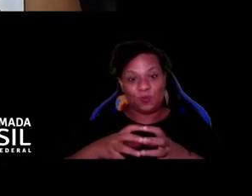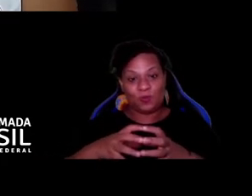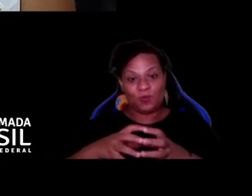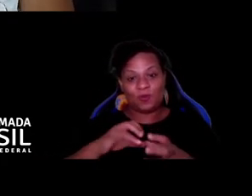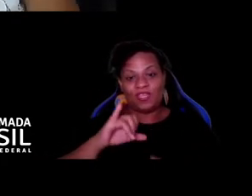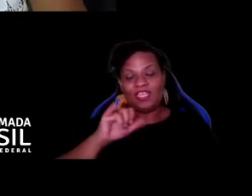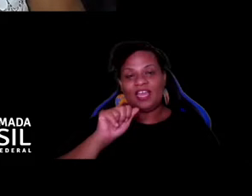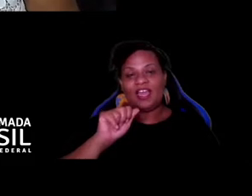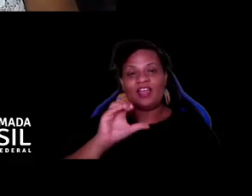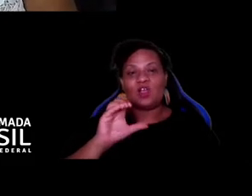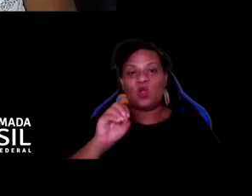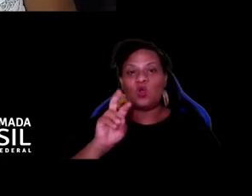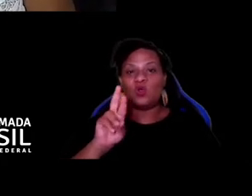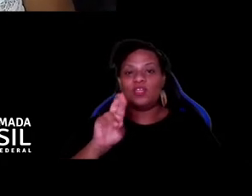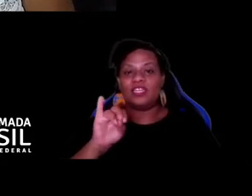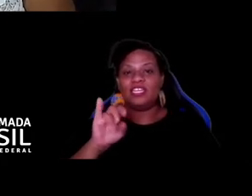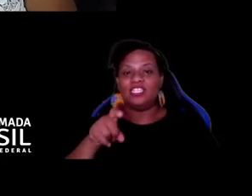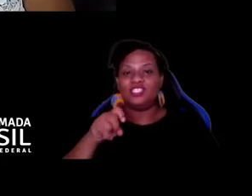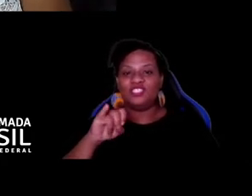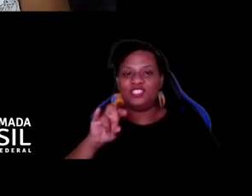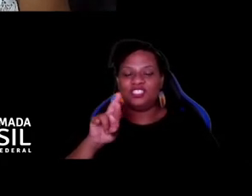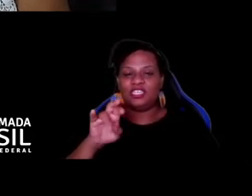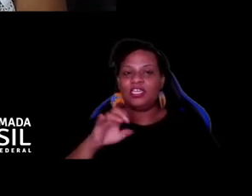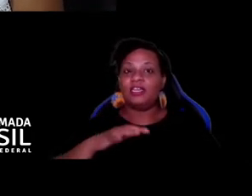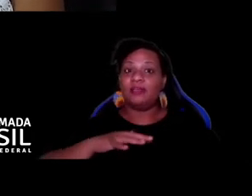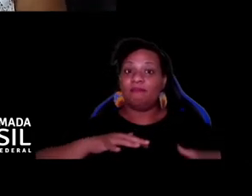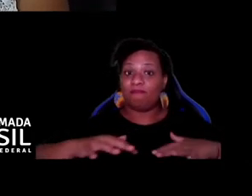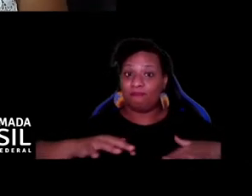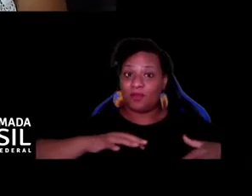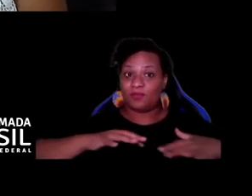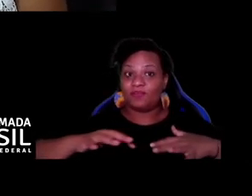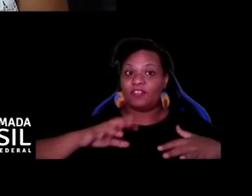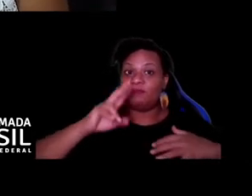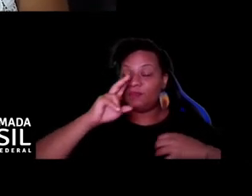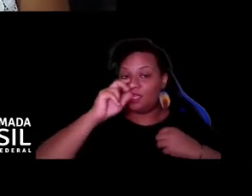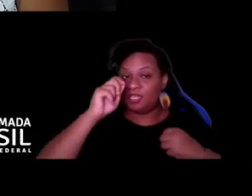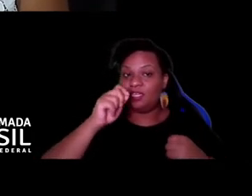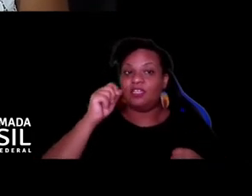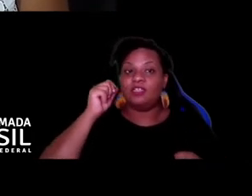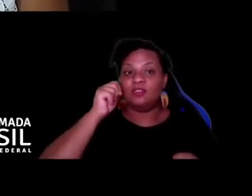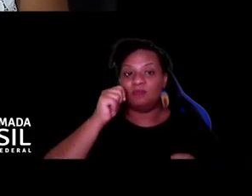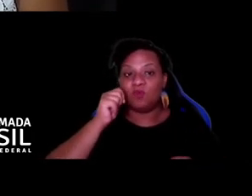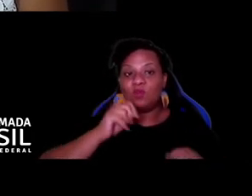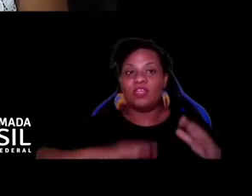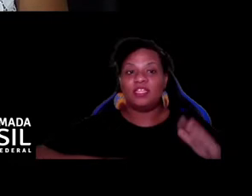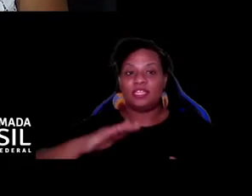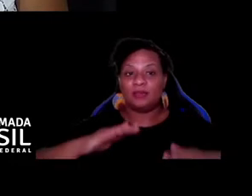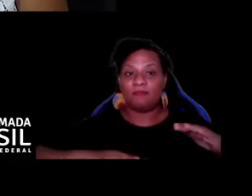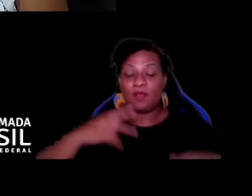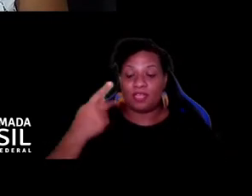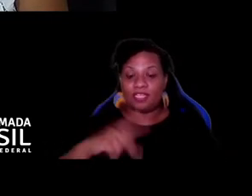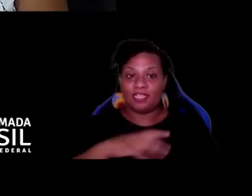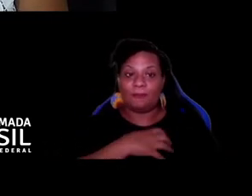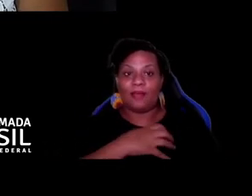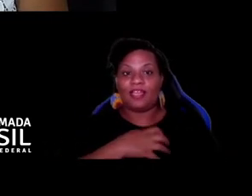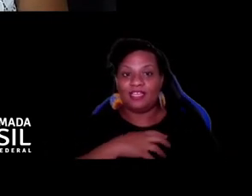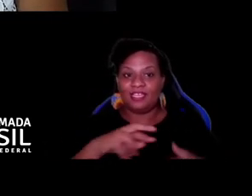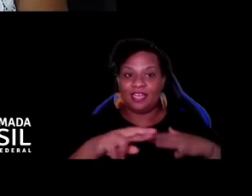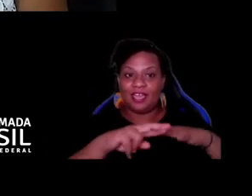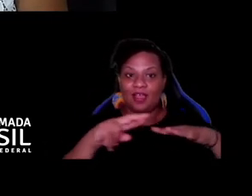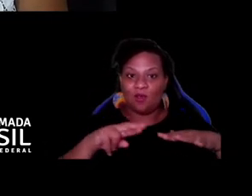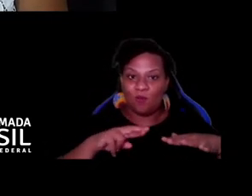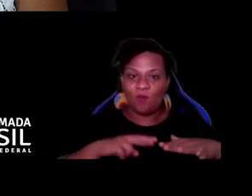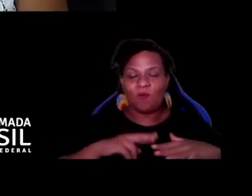Iacurixirê. É um movimento potente, né? De mulheres nos tambores do Recôncavo aqui da Bahia. Então, um